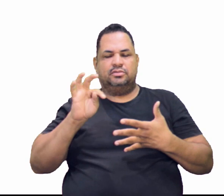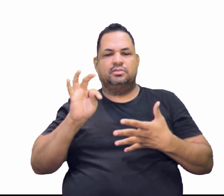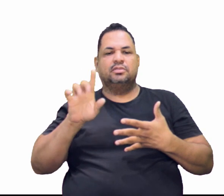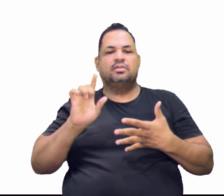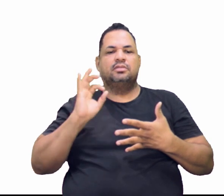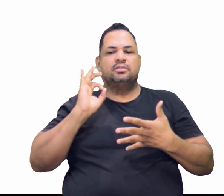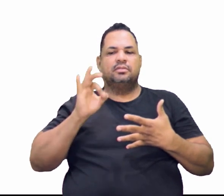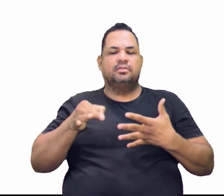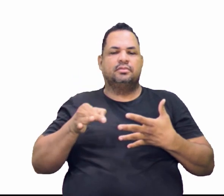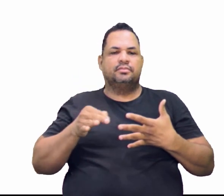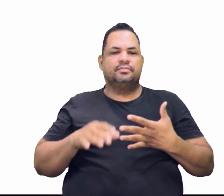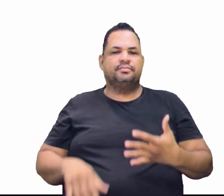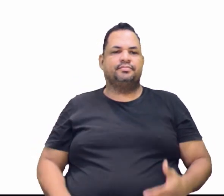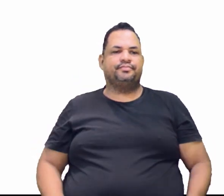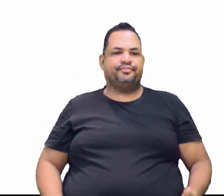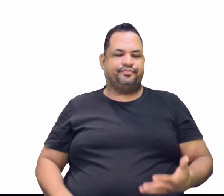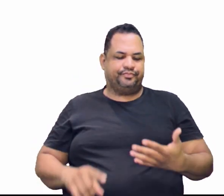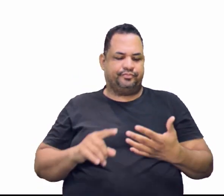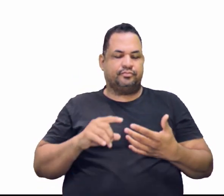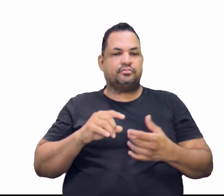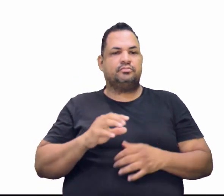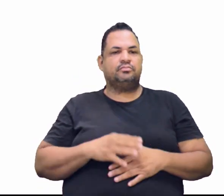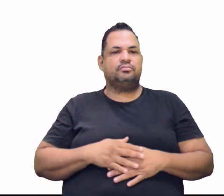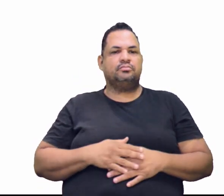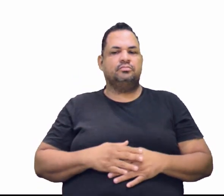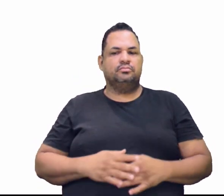Tá bom? Próxima.